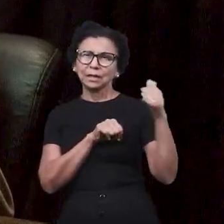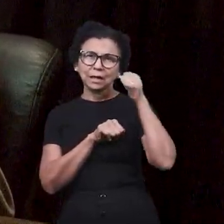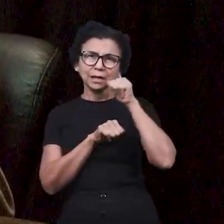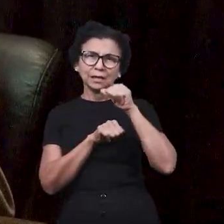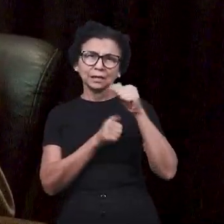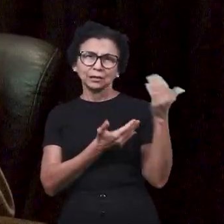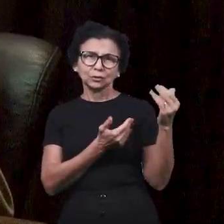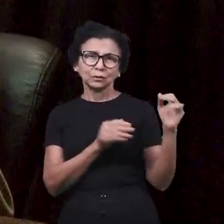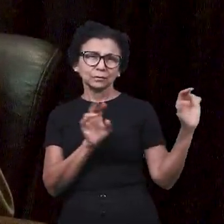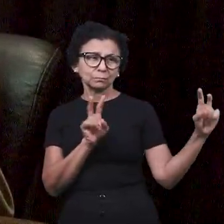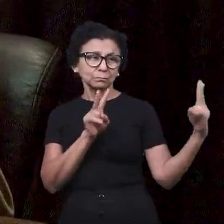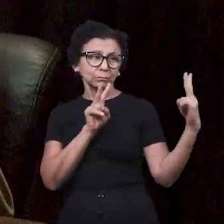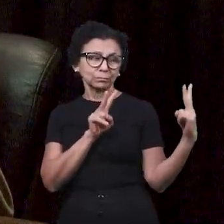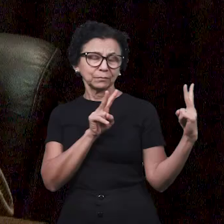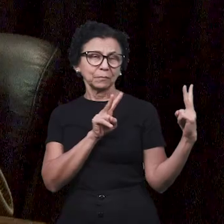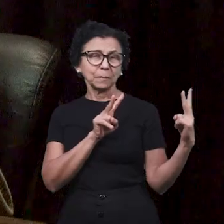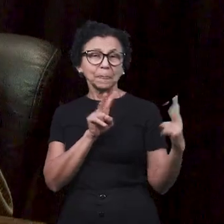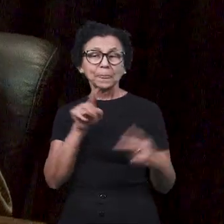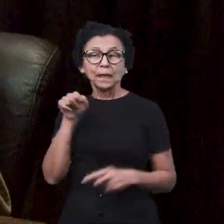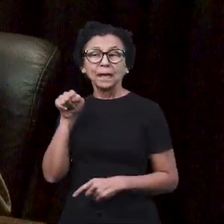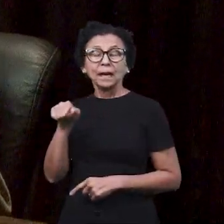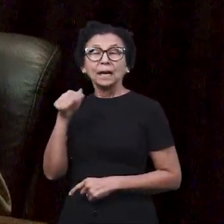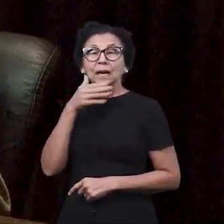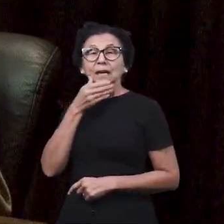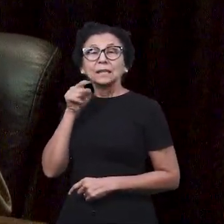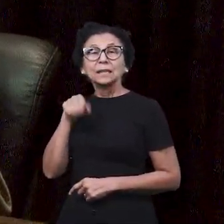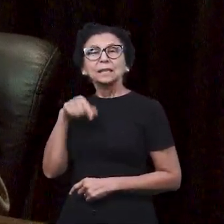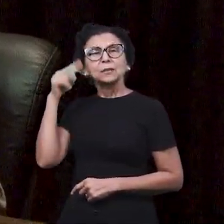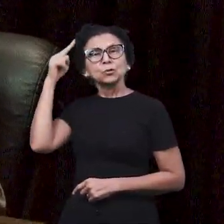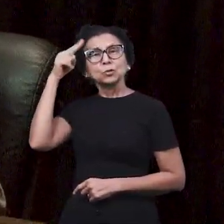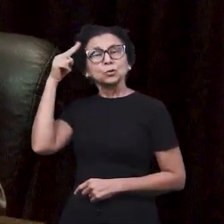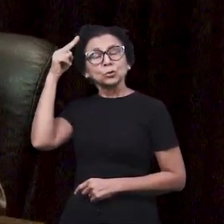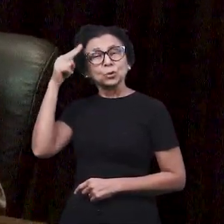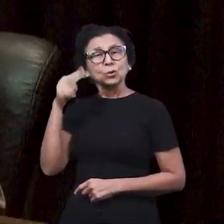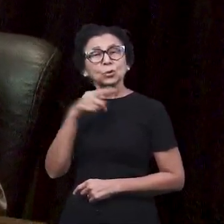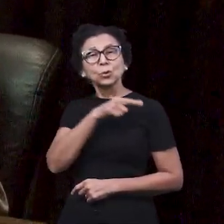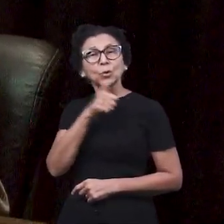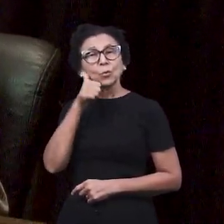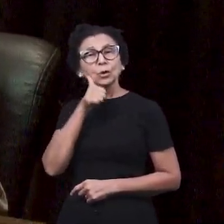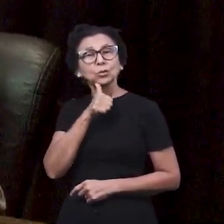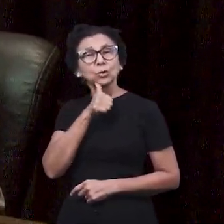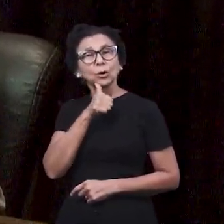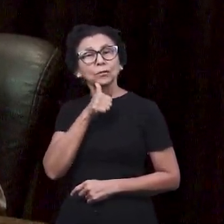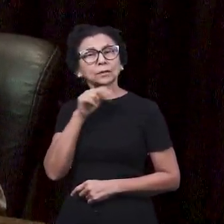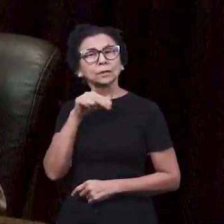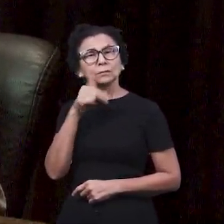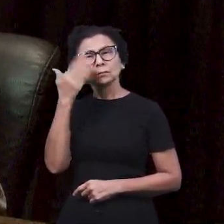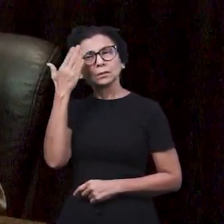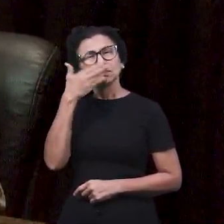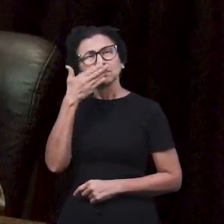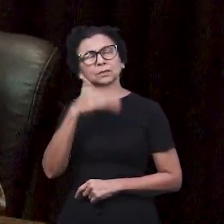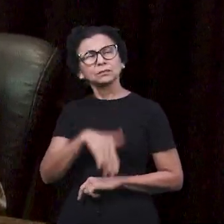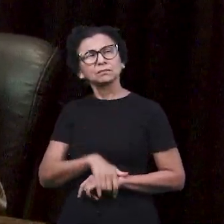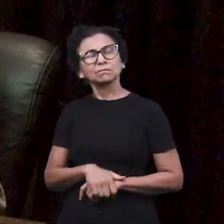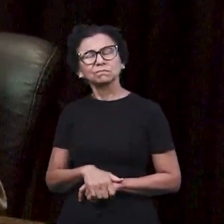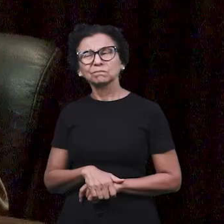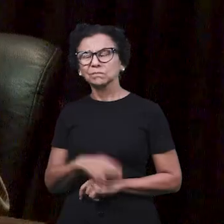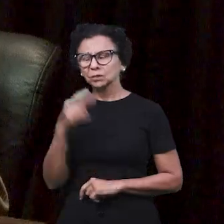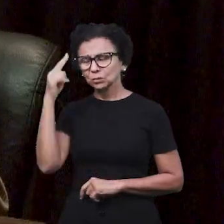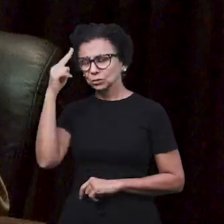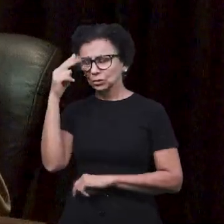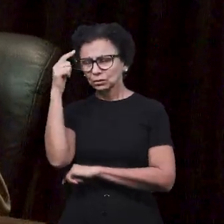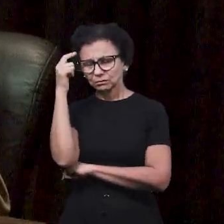sonho naquela noite com aquela jovem que ele nunca viu. Glória a Ele Deus. nunca tinha visto aquela jovem. E ele